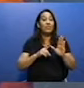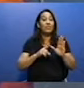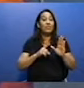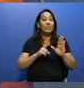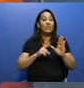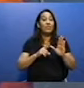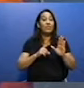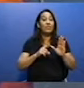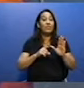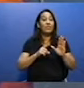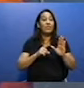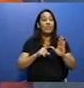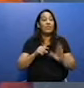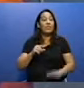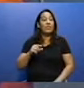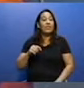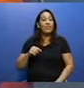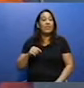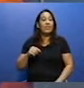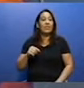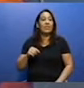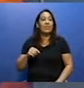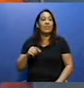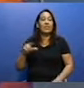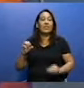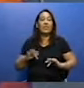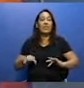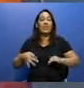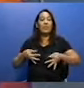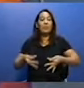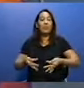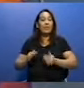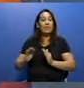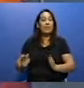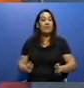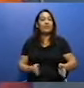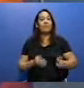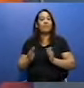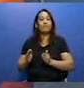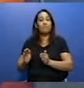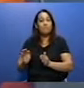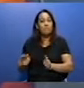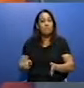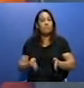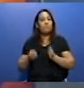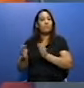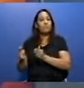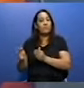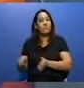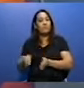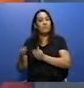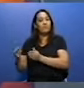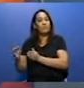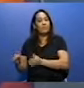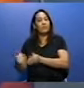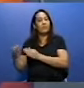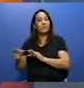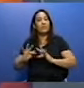o motivo se repete, que termina o motivo. Se o motivo